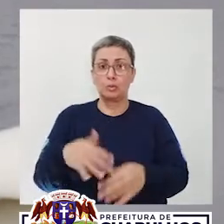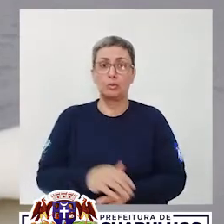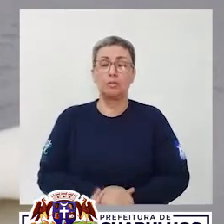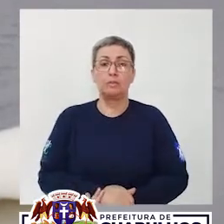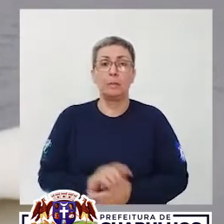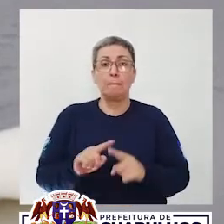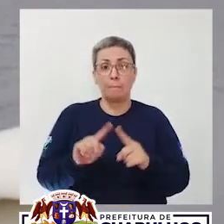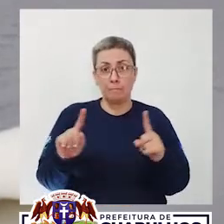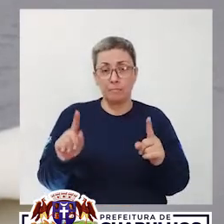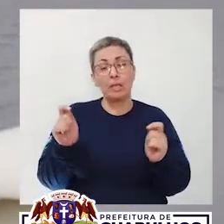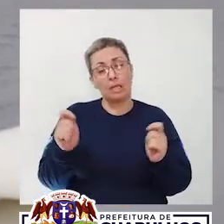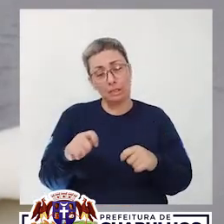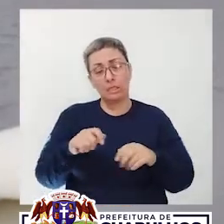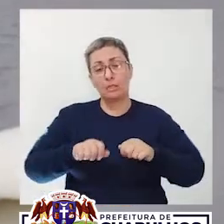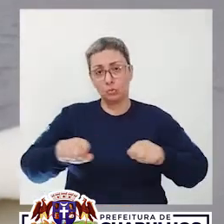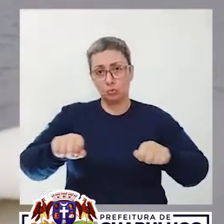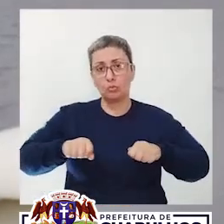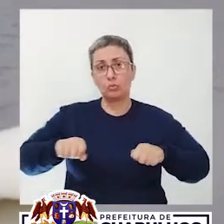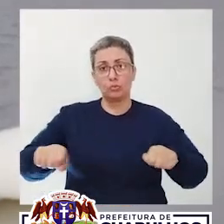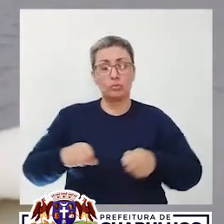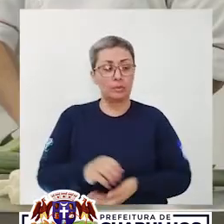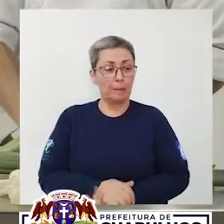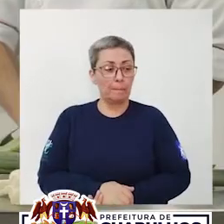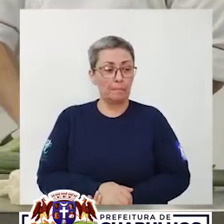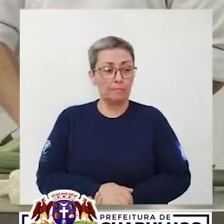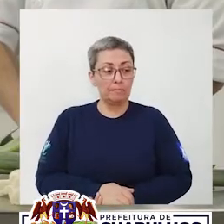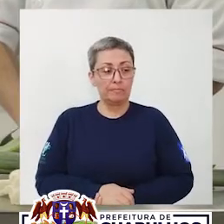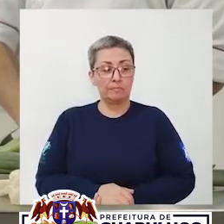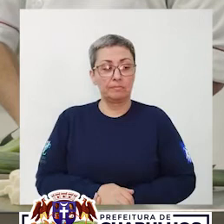gelada. Mas dá para esticar também.